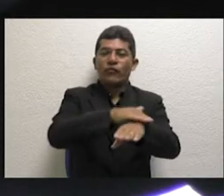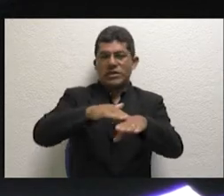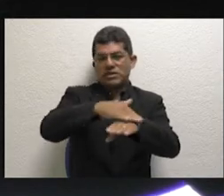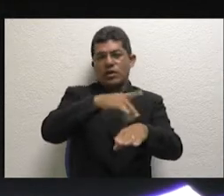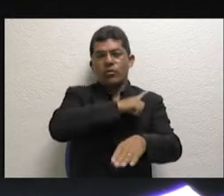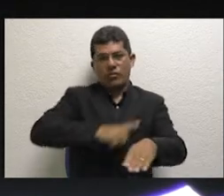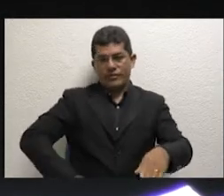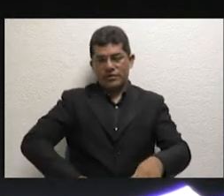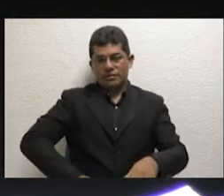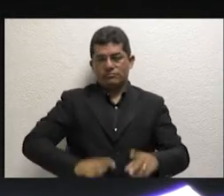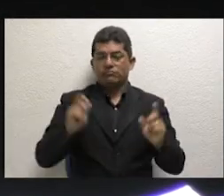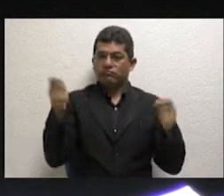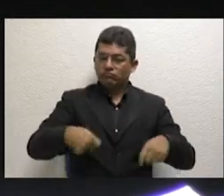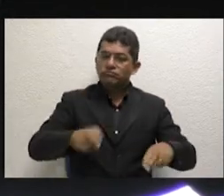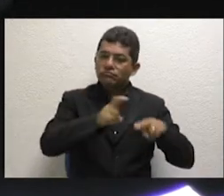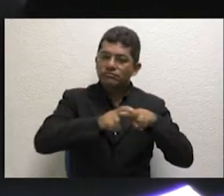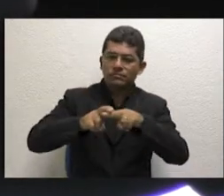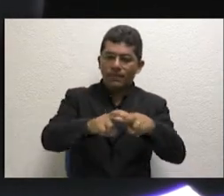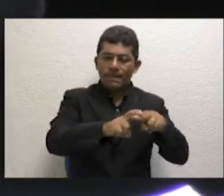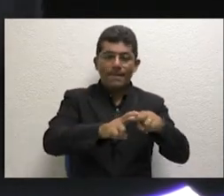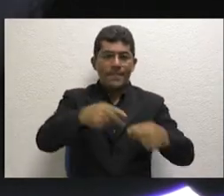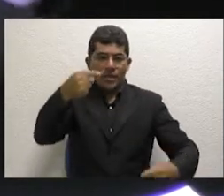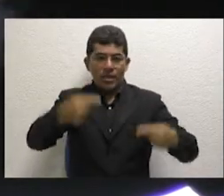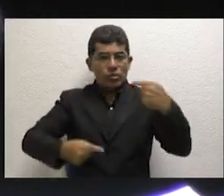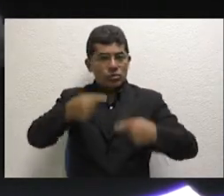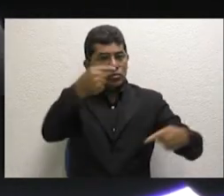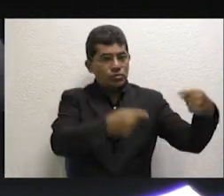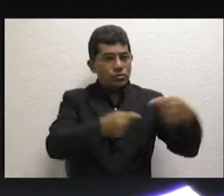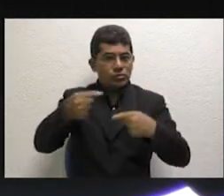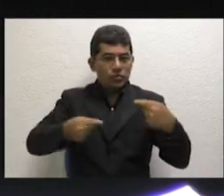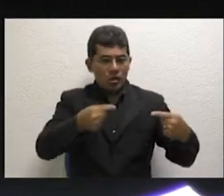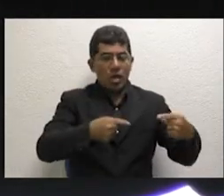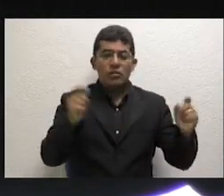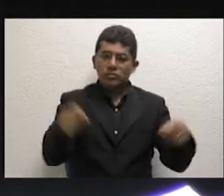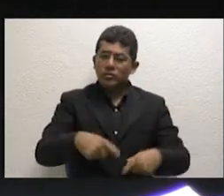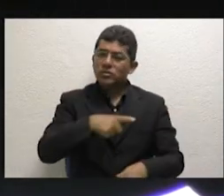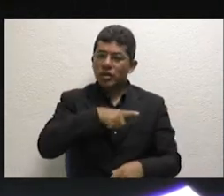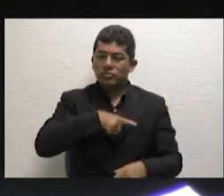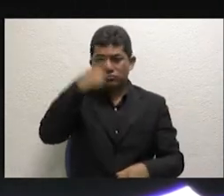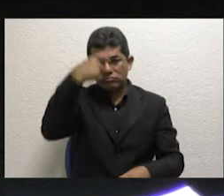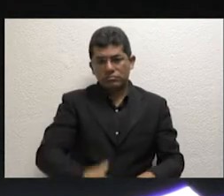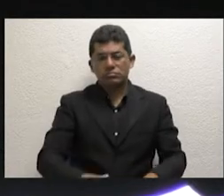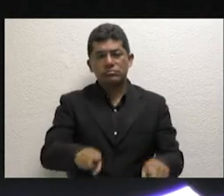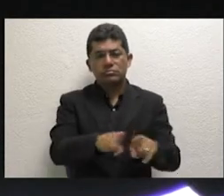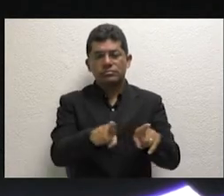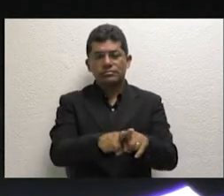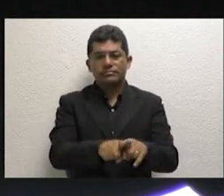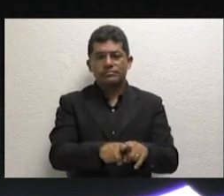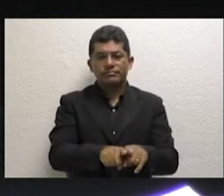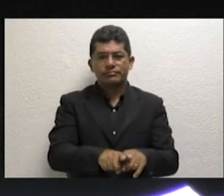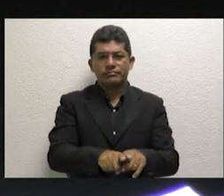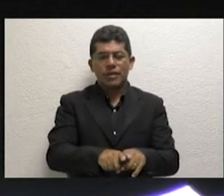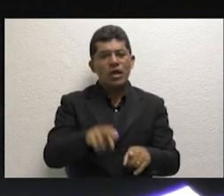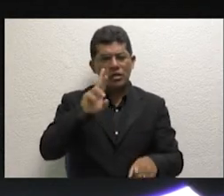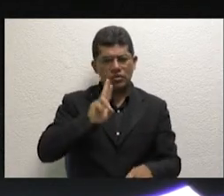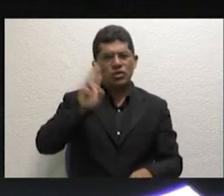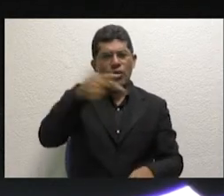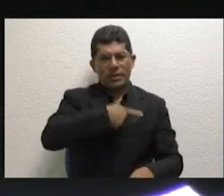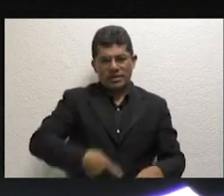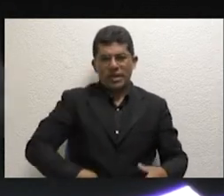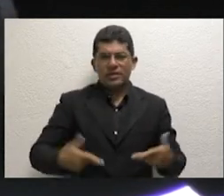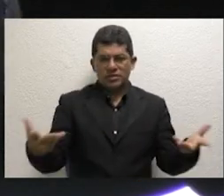buscar o caminho do diálogo nós temos nós temos senhor presidente